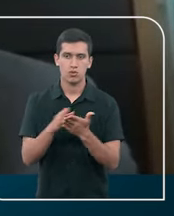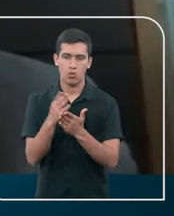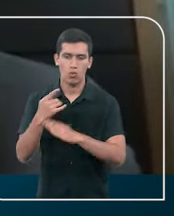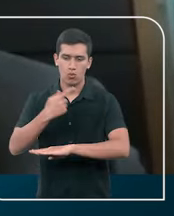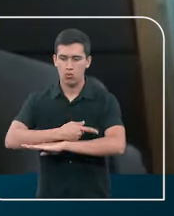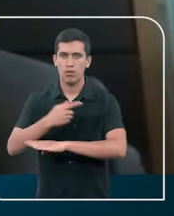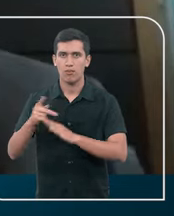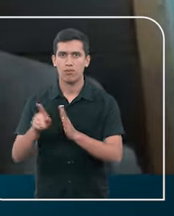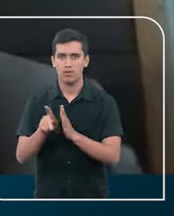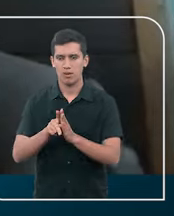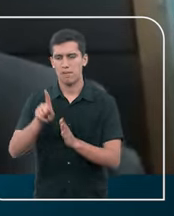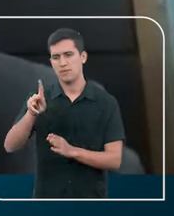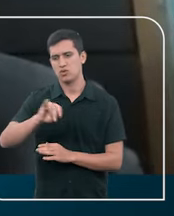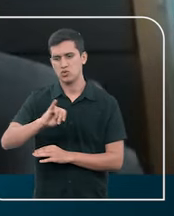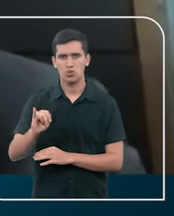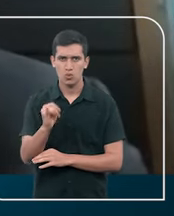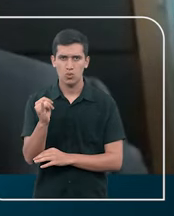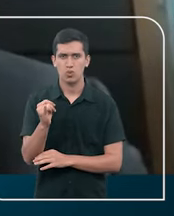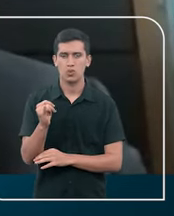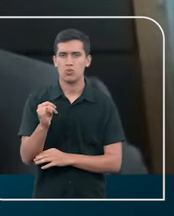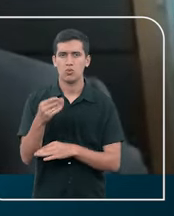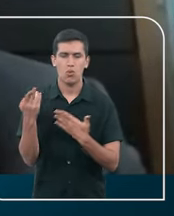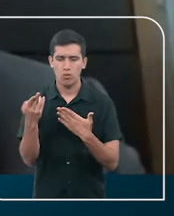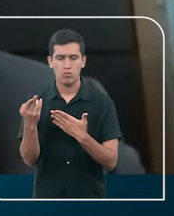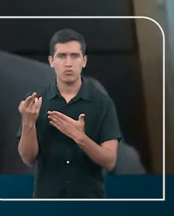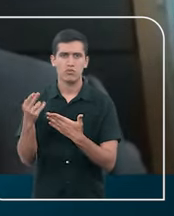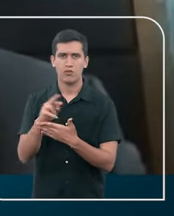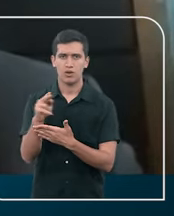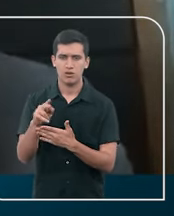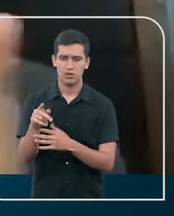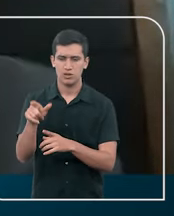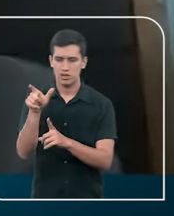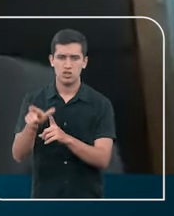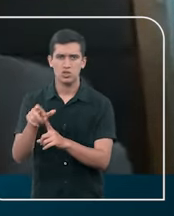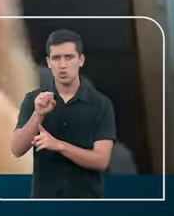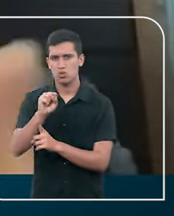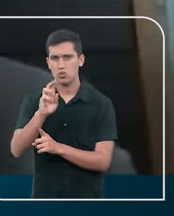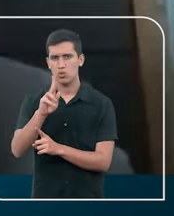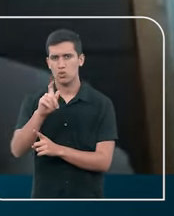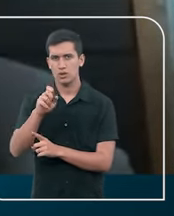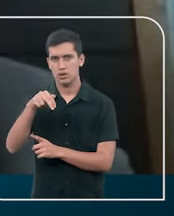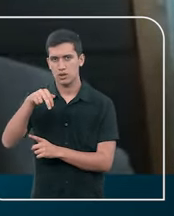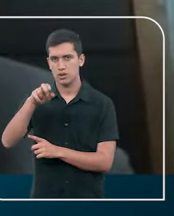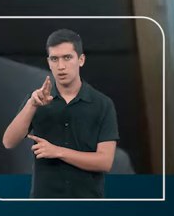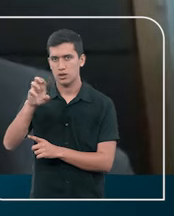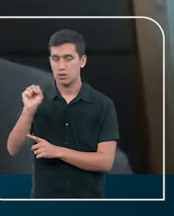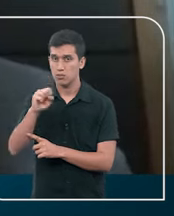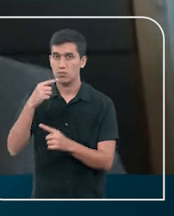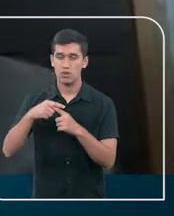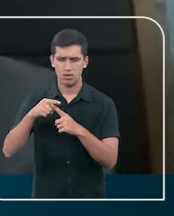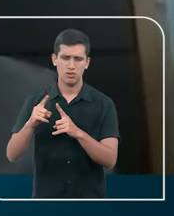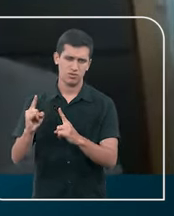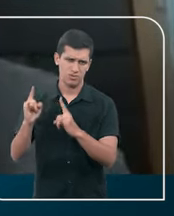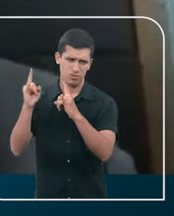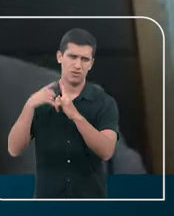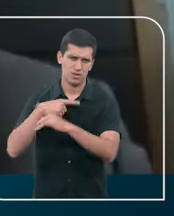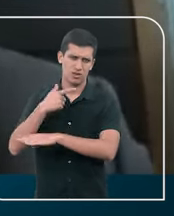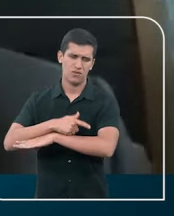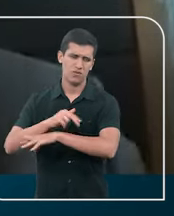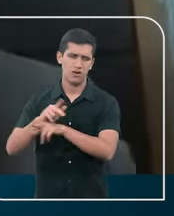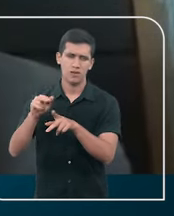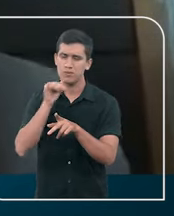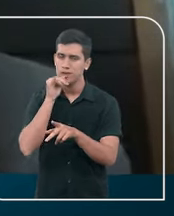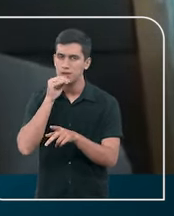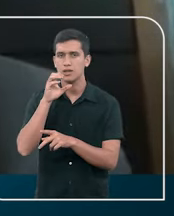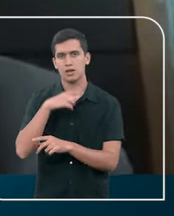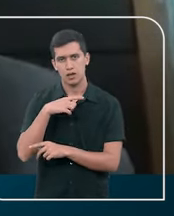jurídica anômala pessoa jurídica eh SUS gênes porque o condomínio tem lá uma série de de questões ele tem CNPJ né